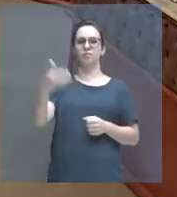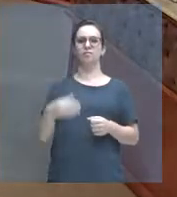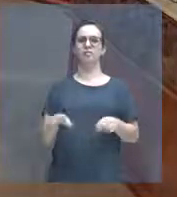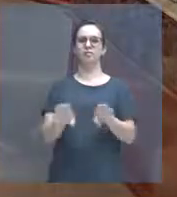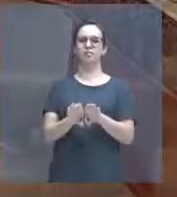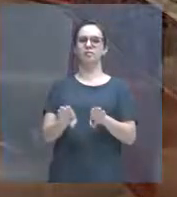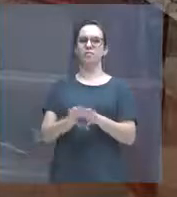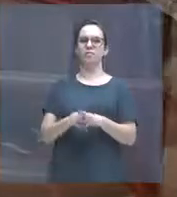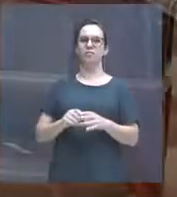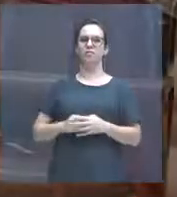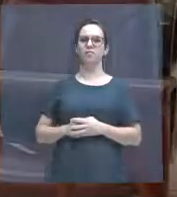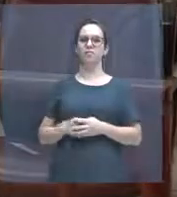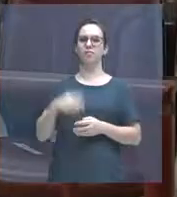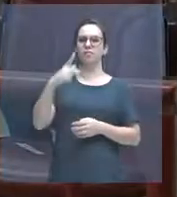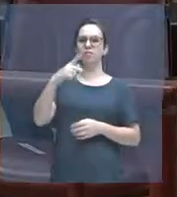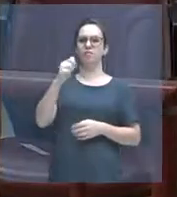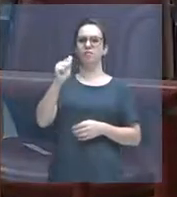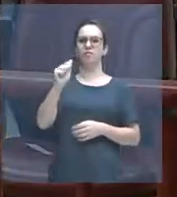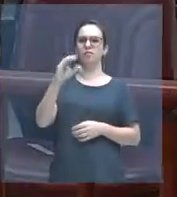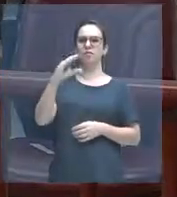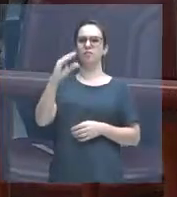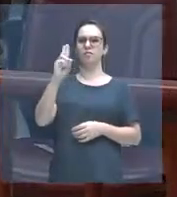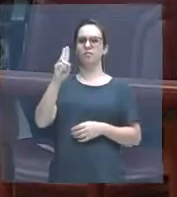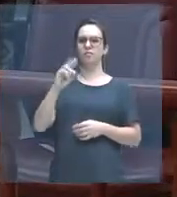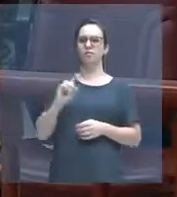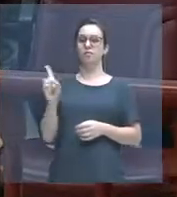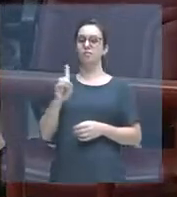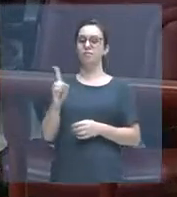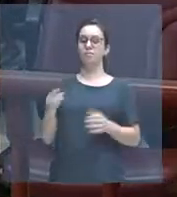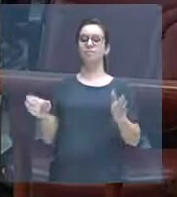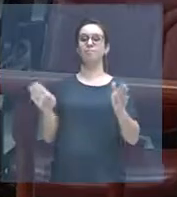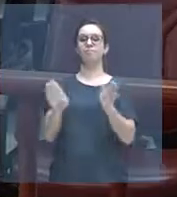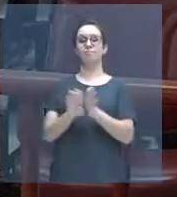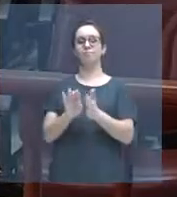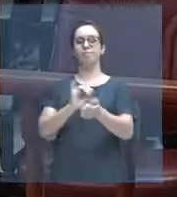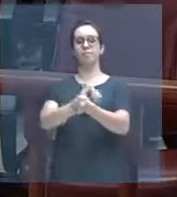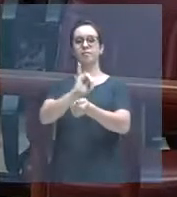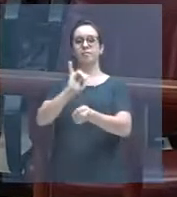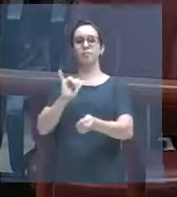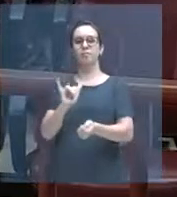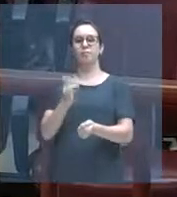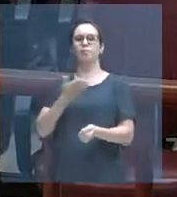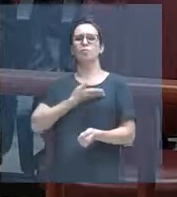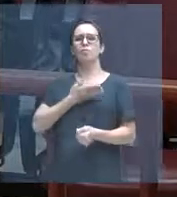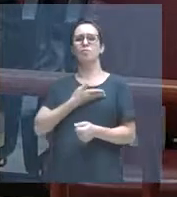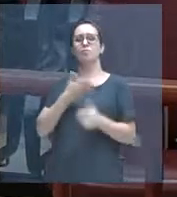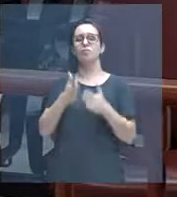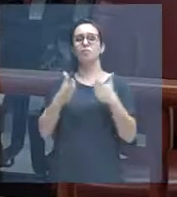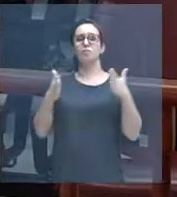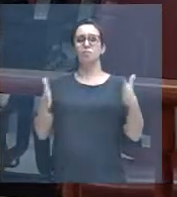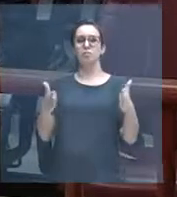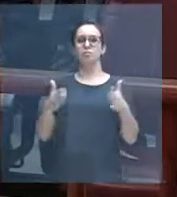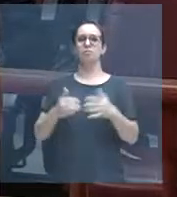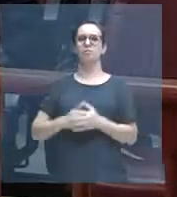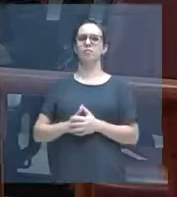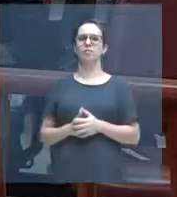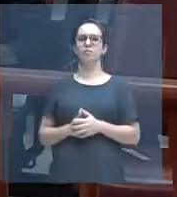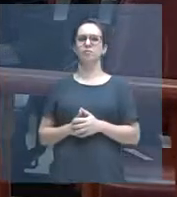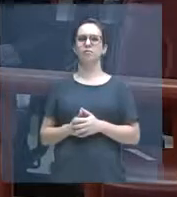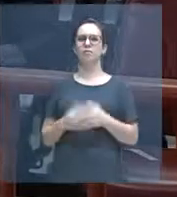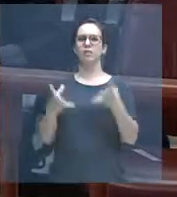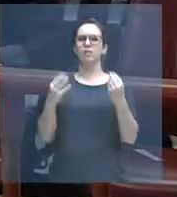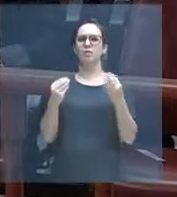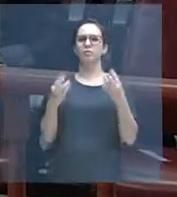Pacu Santana, que não pôde estar e foi um grande amigo, ao Zanotti. Enfim, a